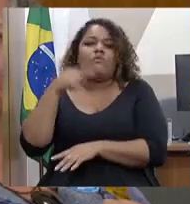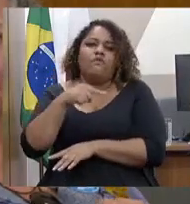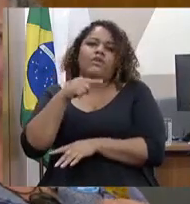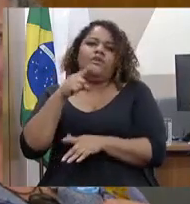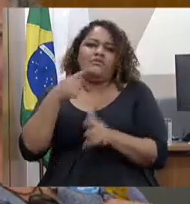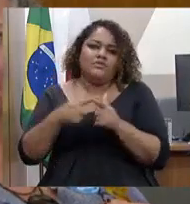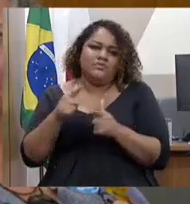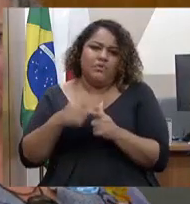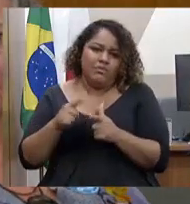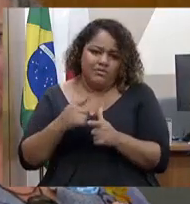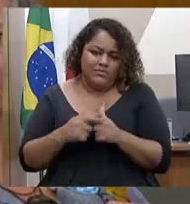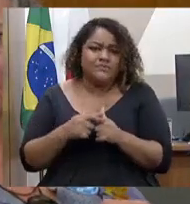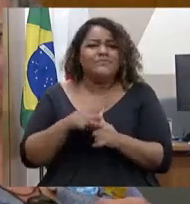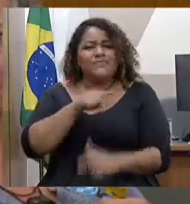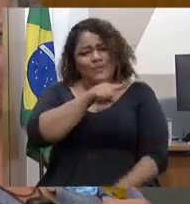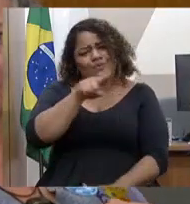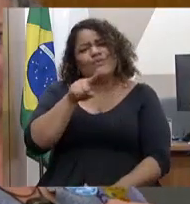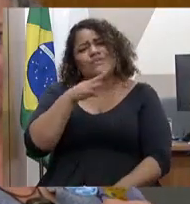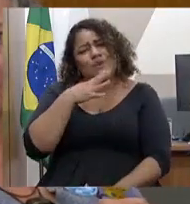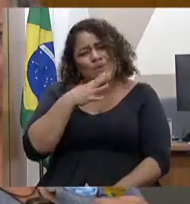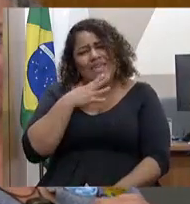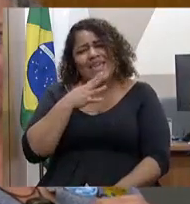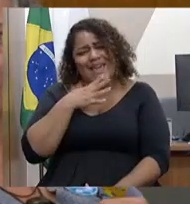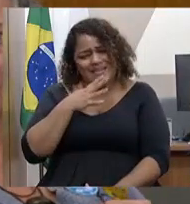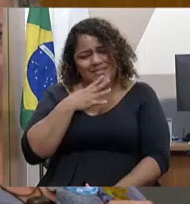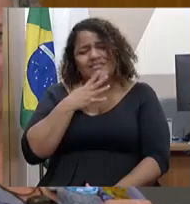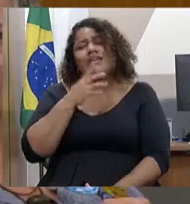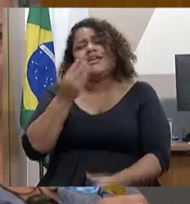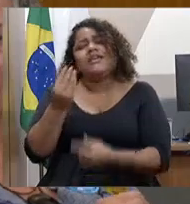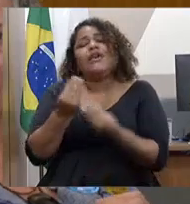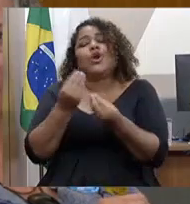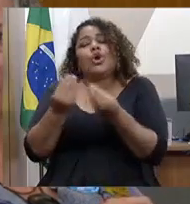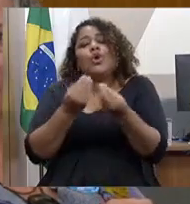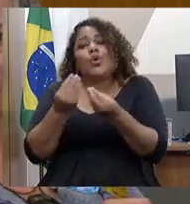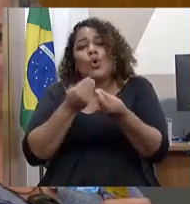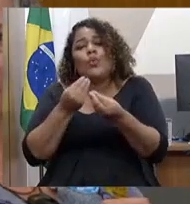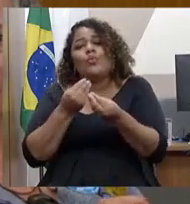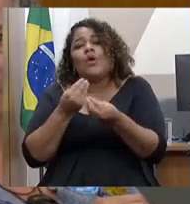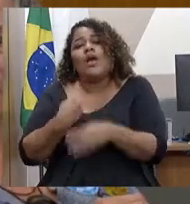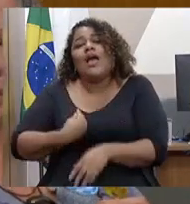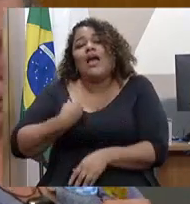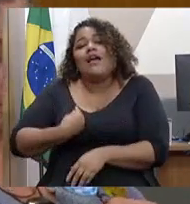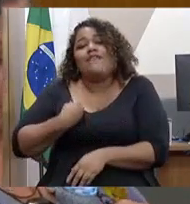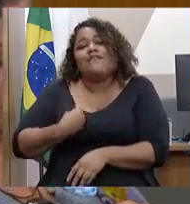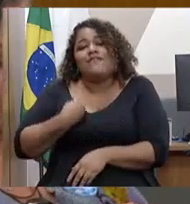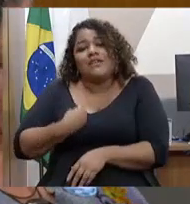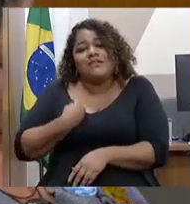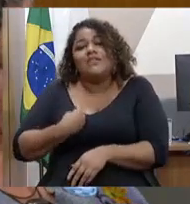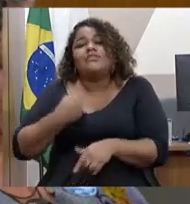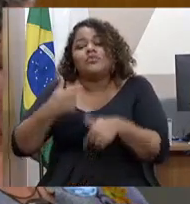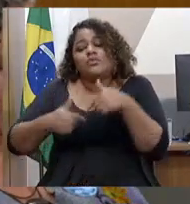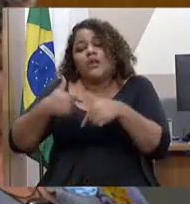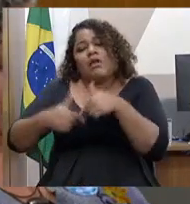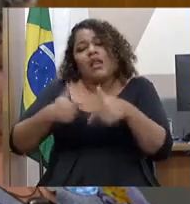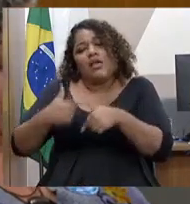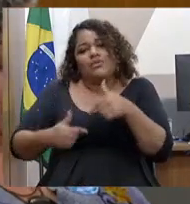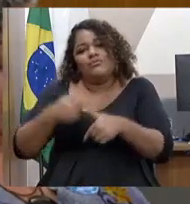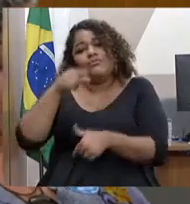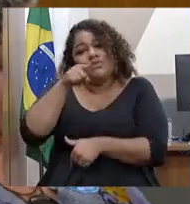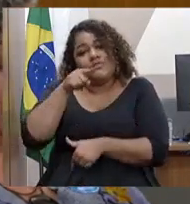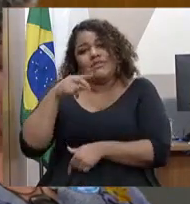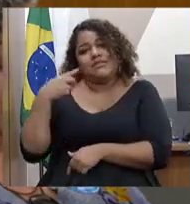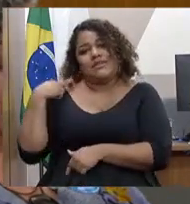elas né que é a vida laboral dos trabalhadores dos quais você representa a Marta dispensa